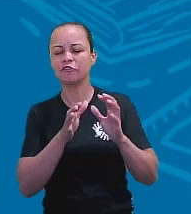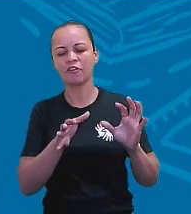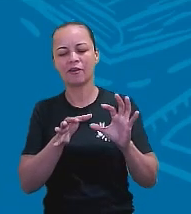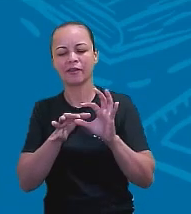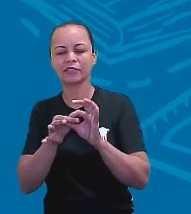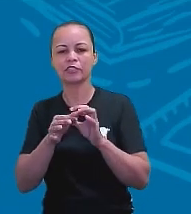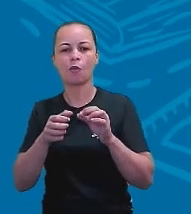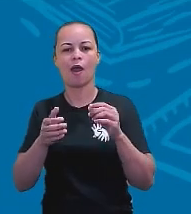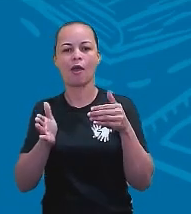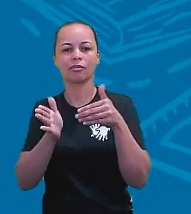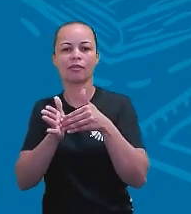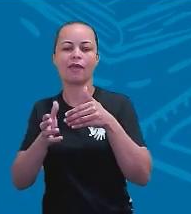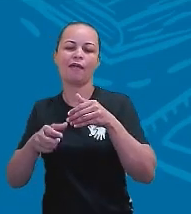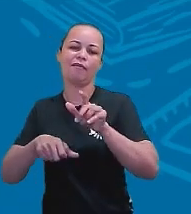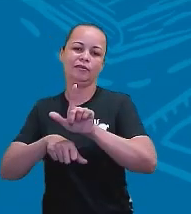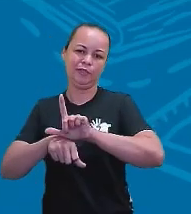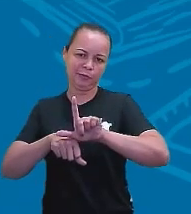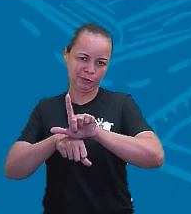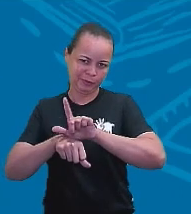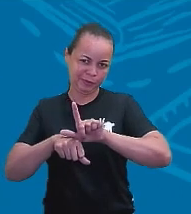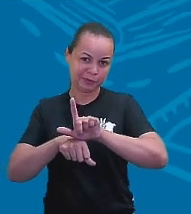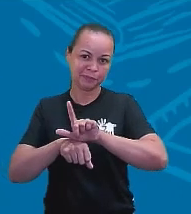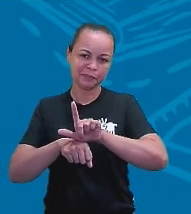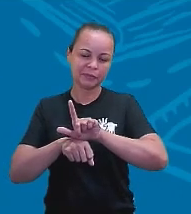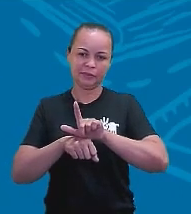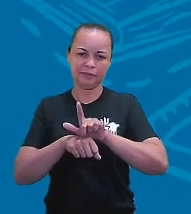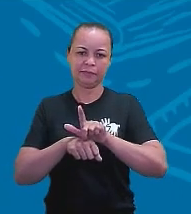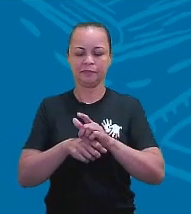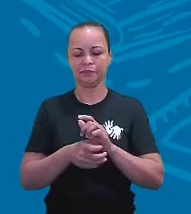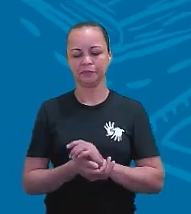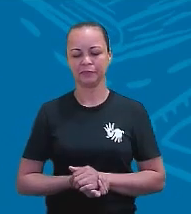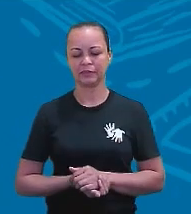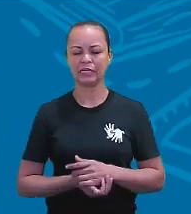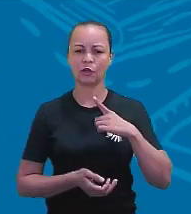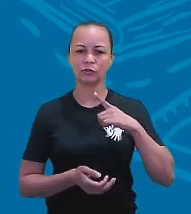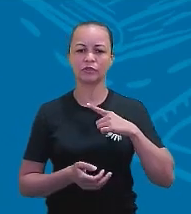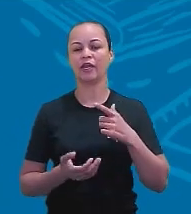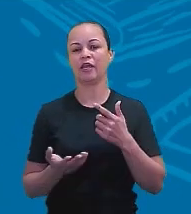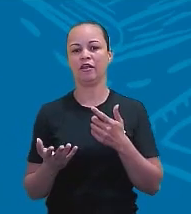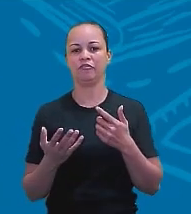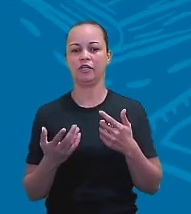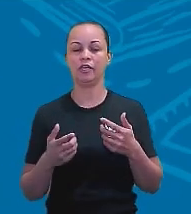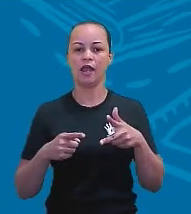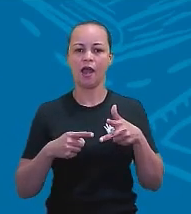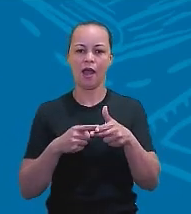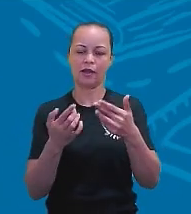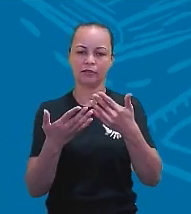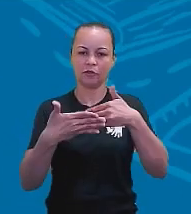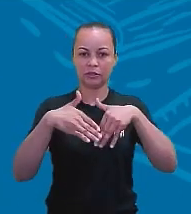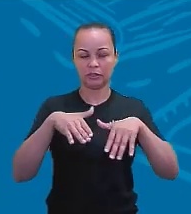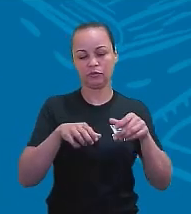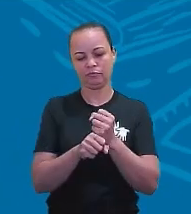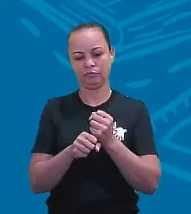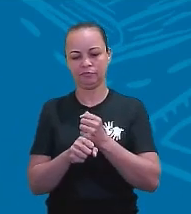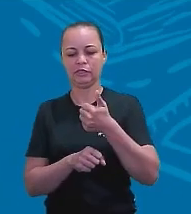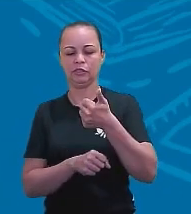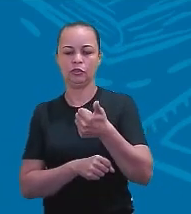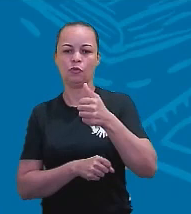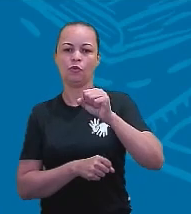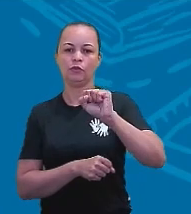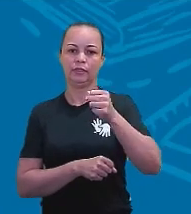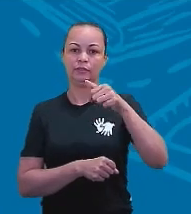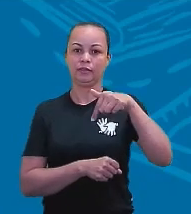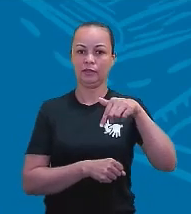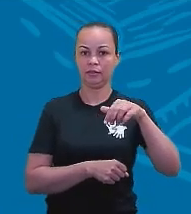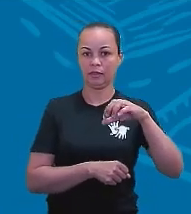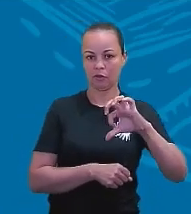Limoeiro. Então a gente vê aí, vai fazendo um traçado, né? Então a gente teve a inauguração aí das obras em 1879, tá?